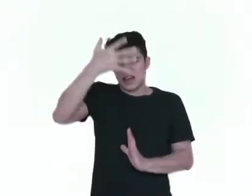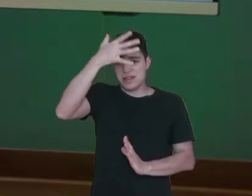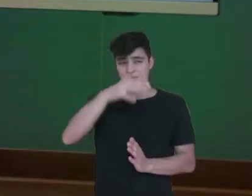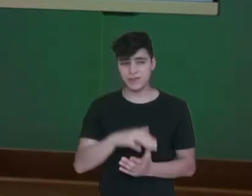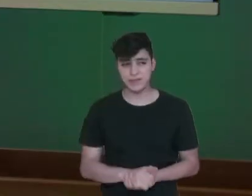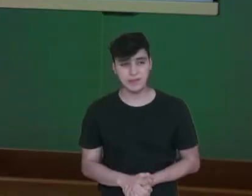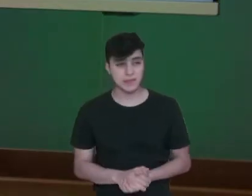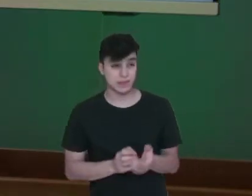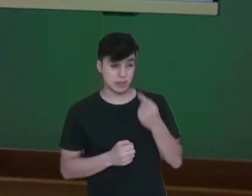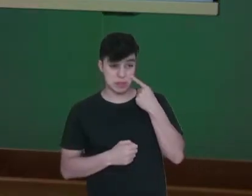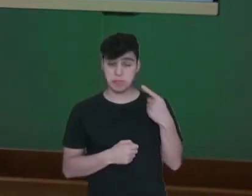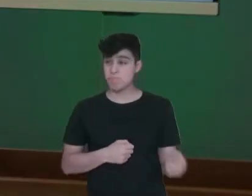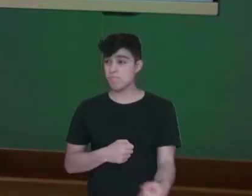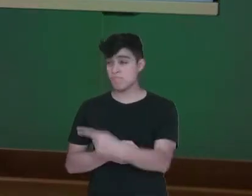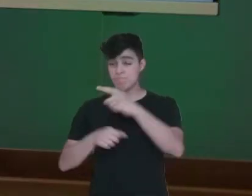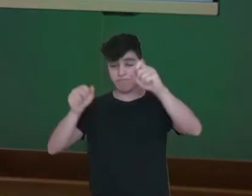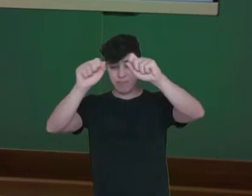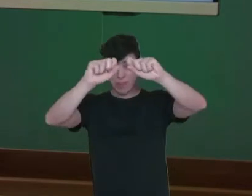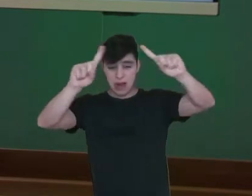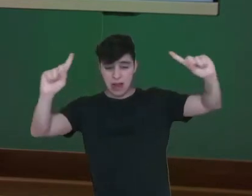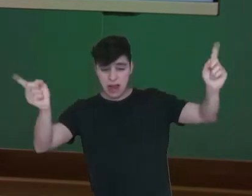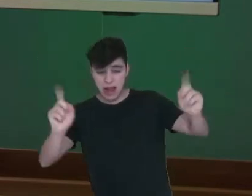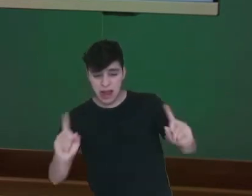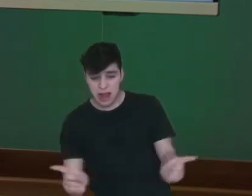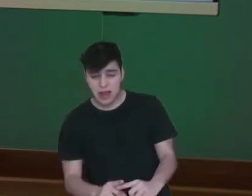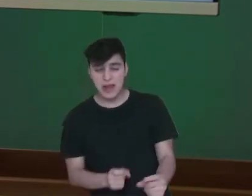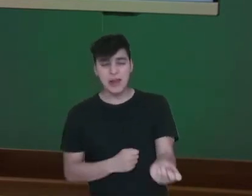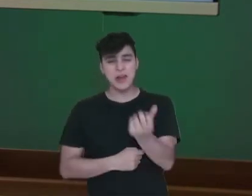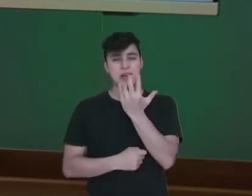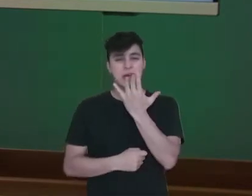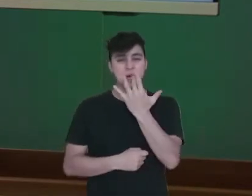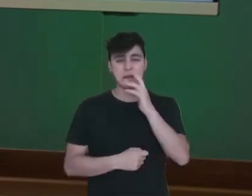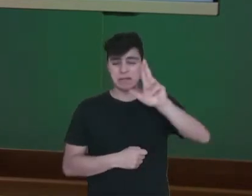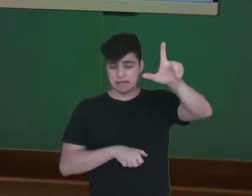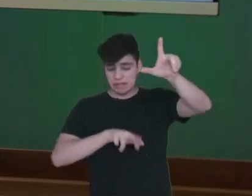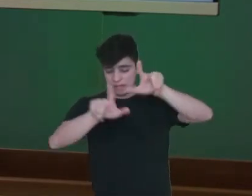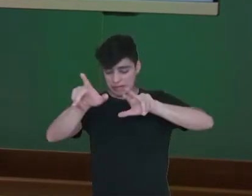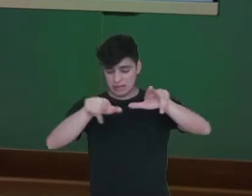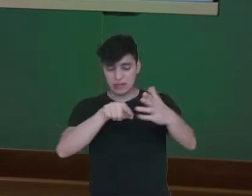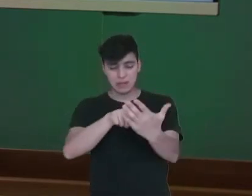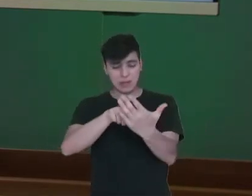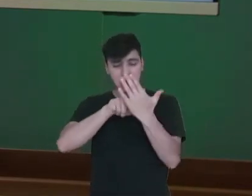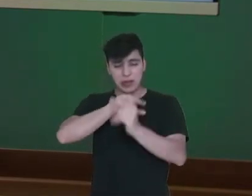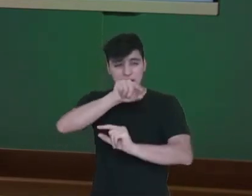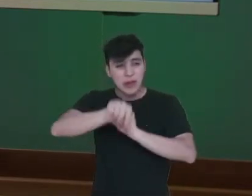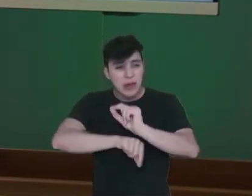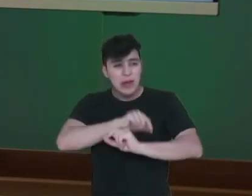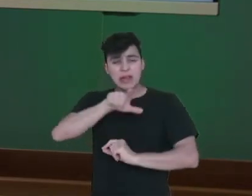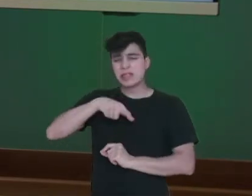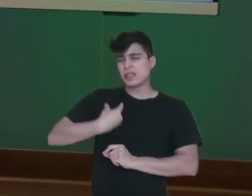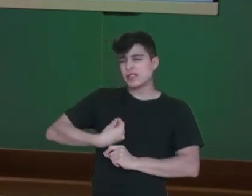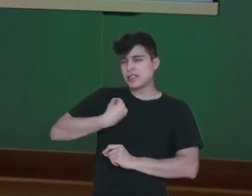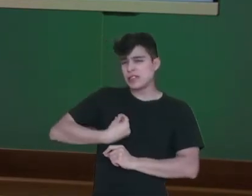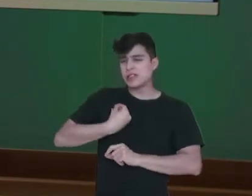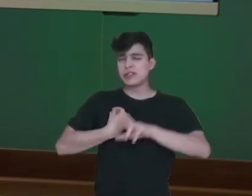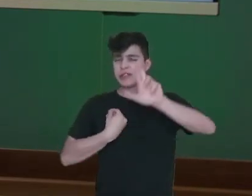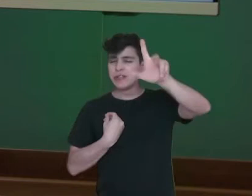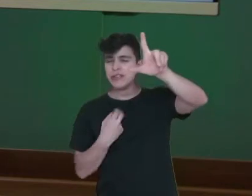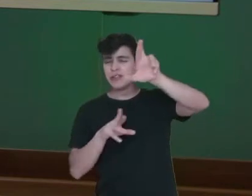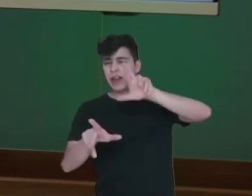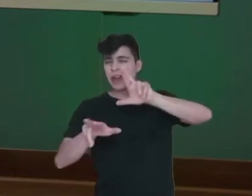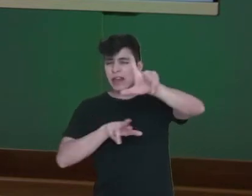aqui o mapa do Brasil, de diferentes cores na nossa imagem ali, que ele já vai indicar para nós essa